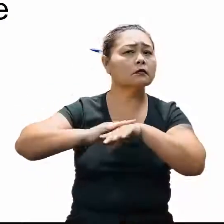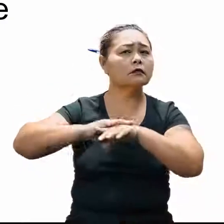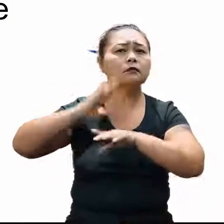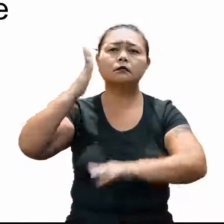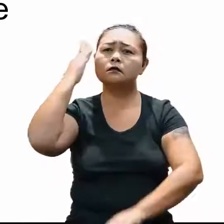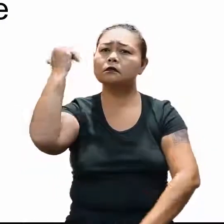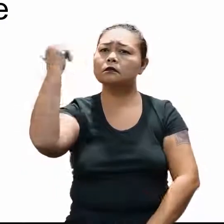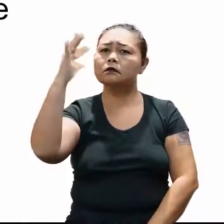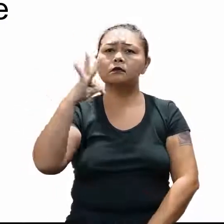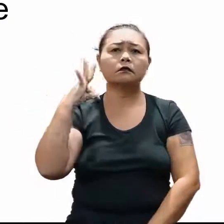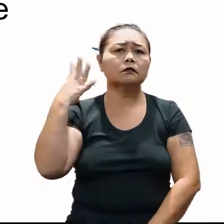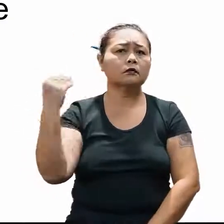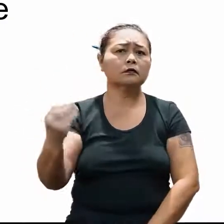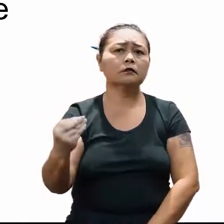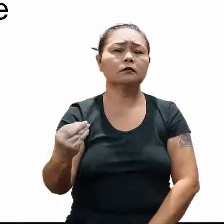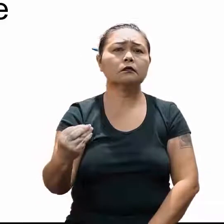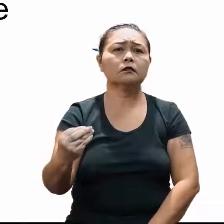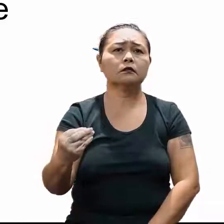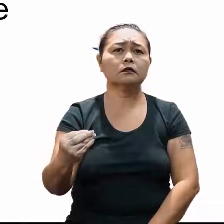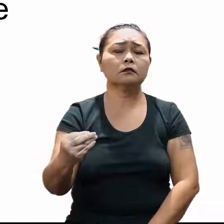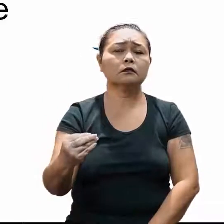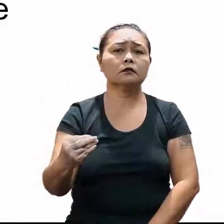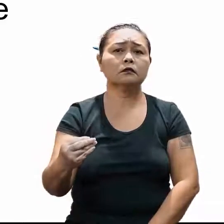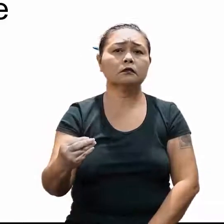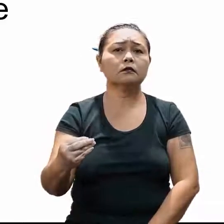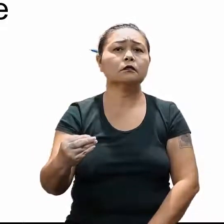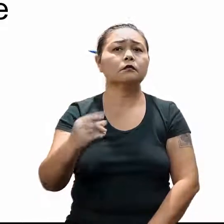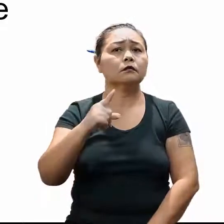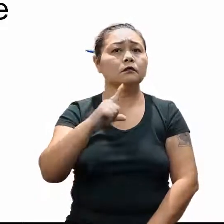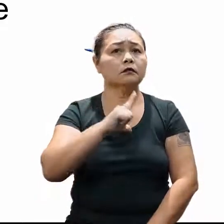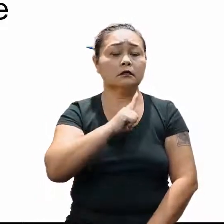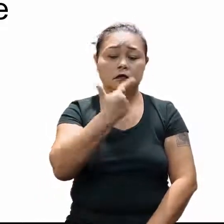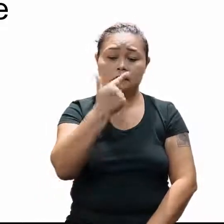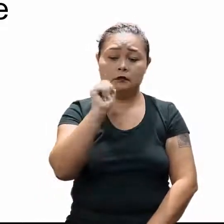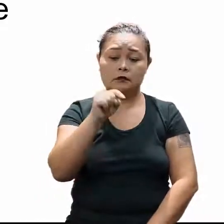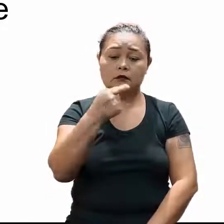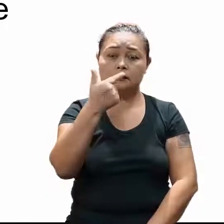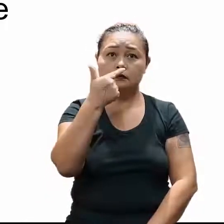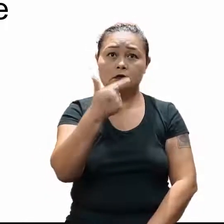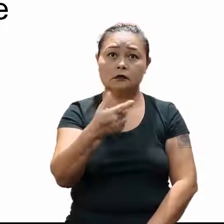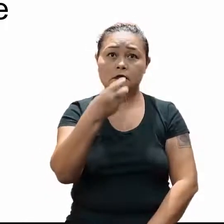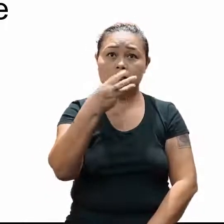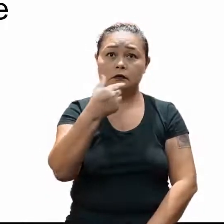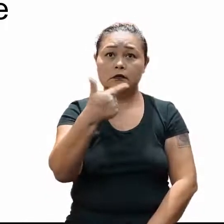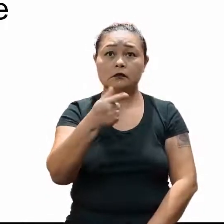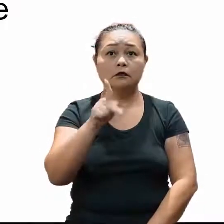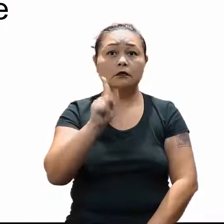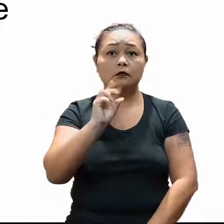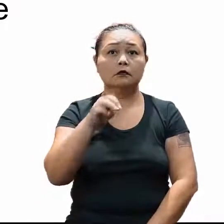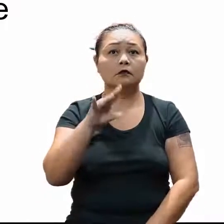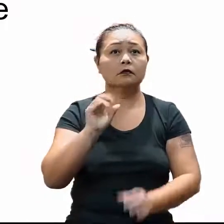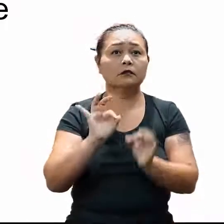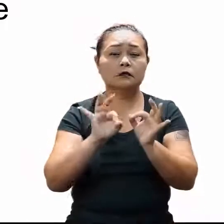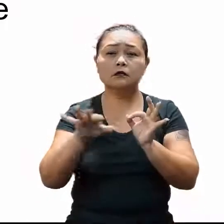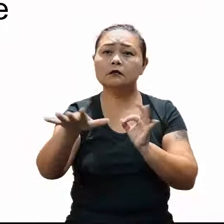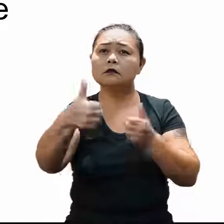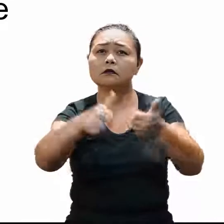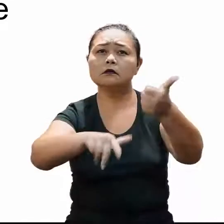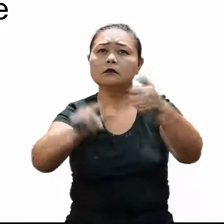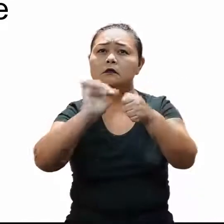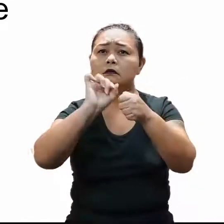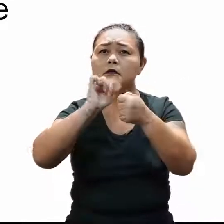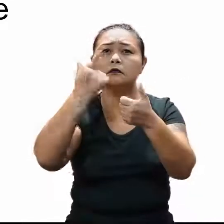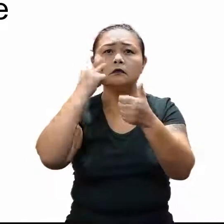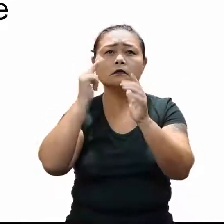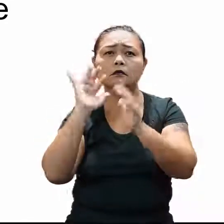de todas, expedição, com 2.232 quilômetros de reconhecimento, incrível variação